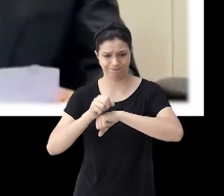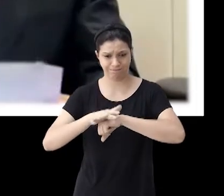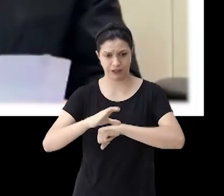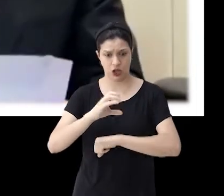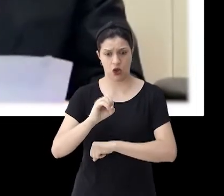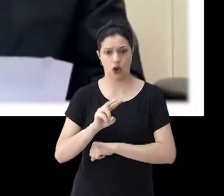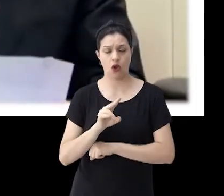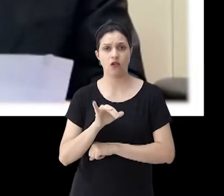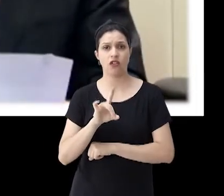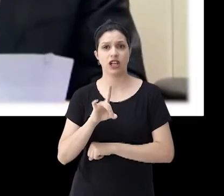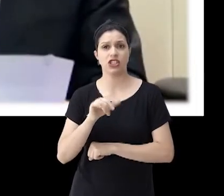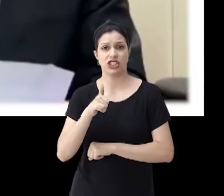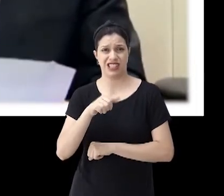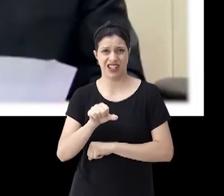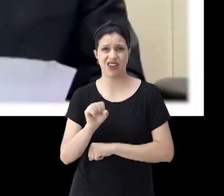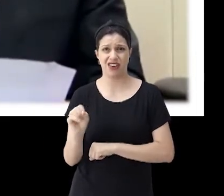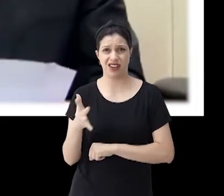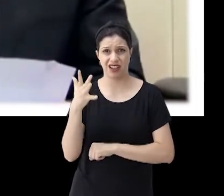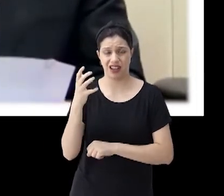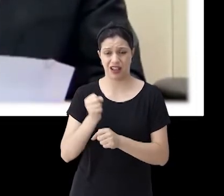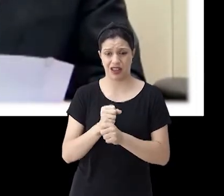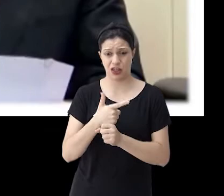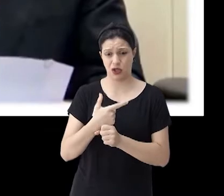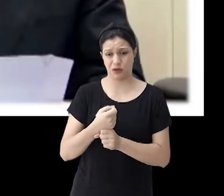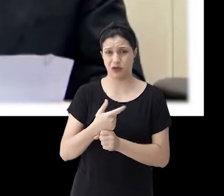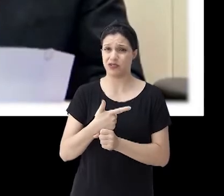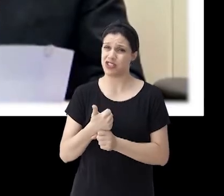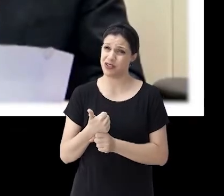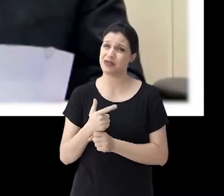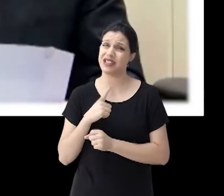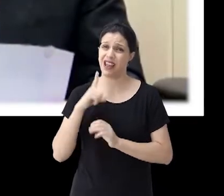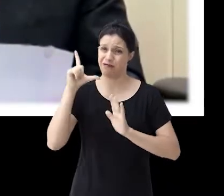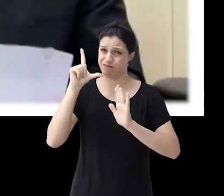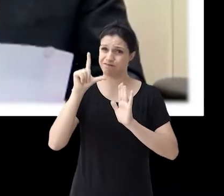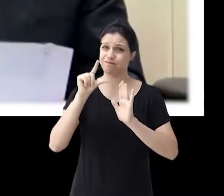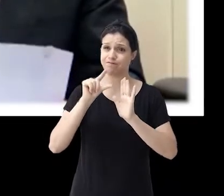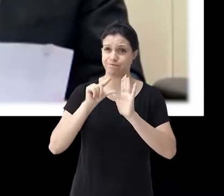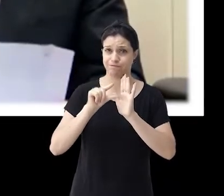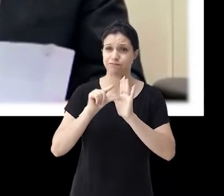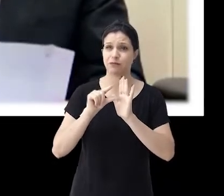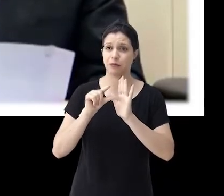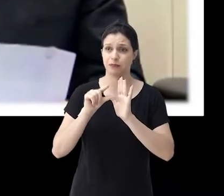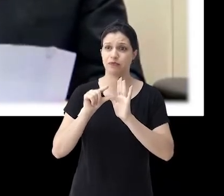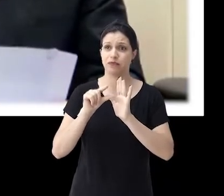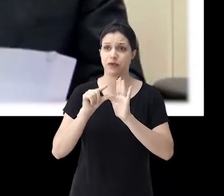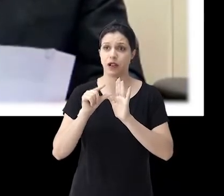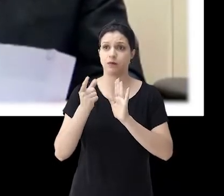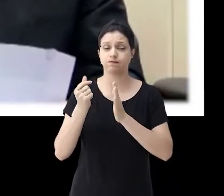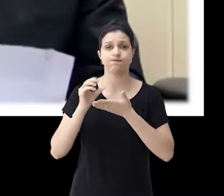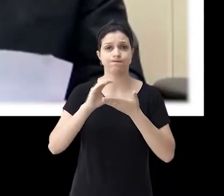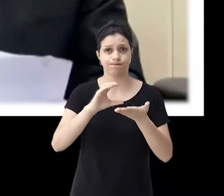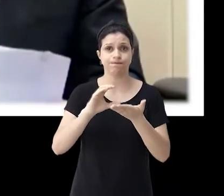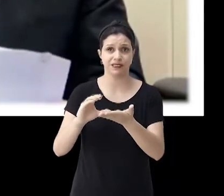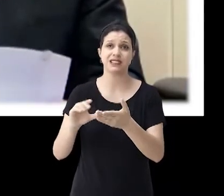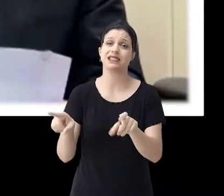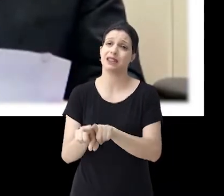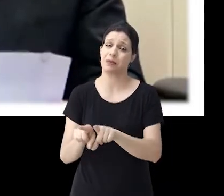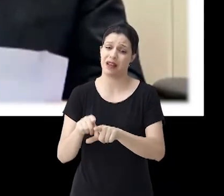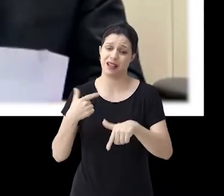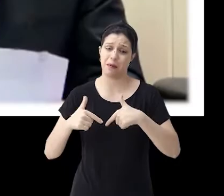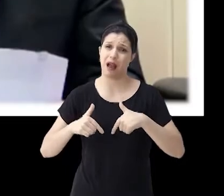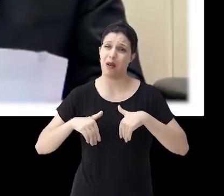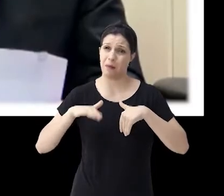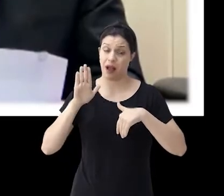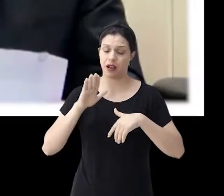Por conta da pandemia do Covid-19, em 2021, teremos receitas menores e aumento de demanda